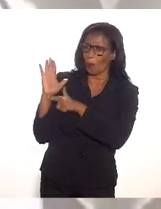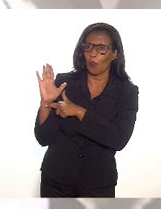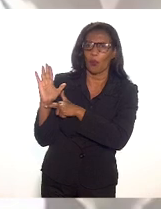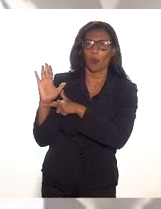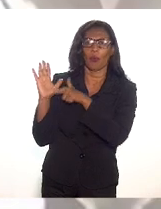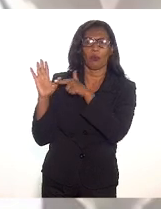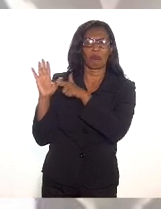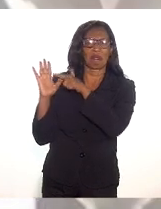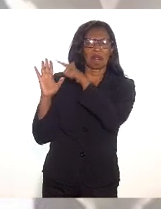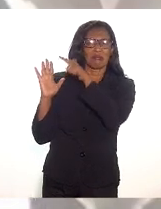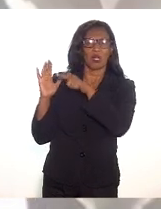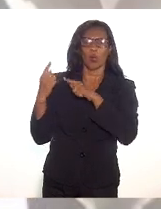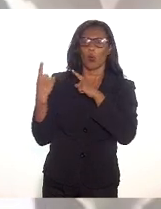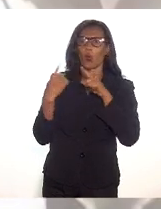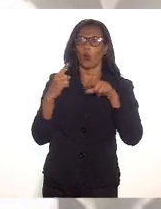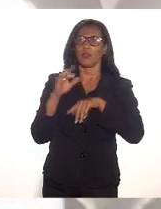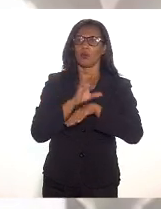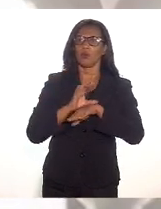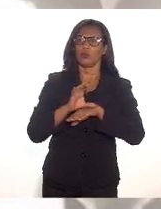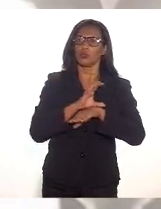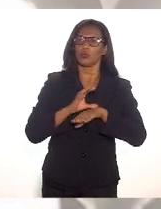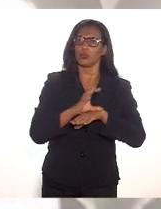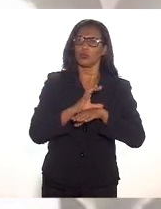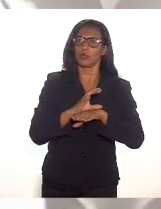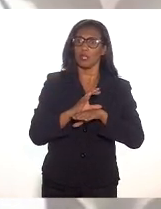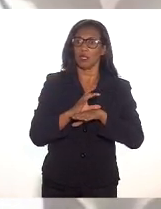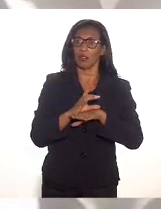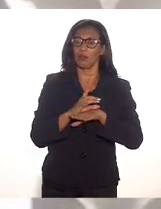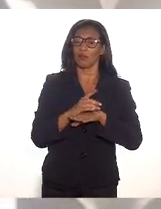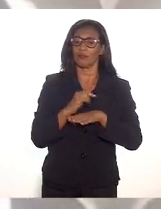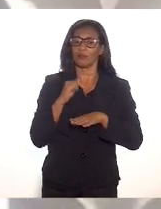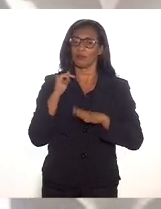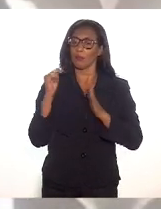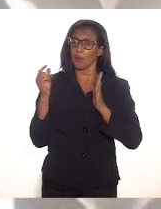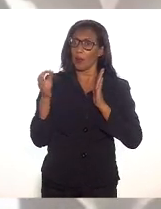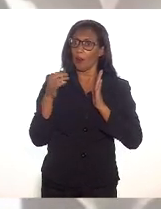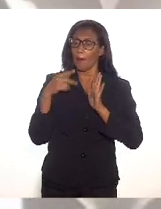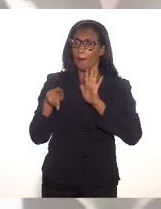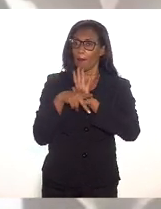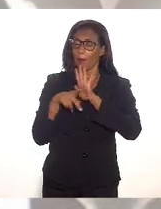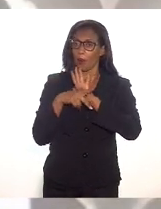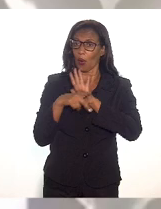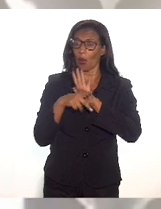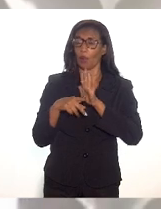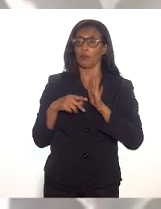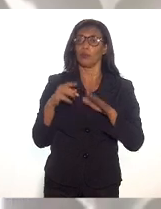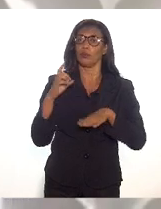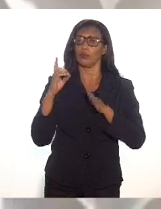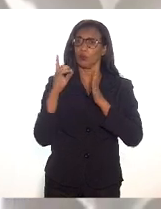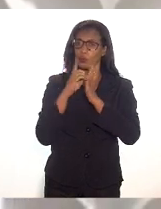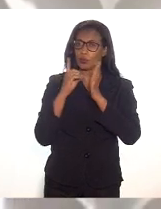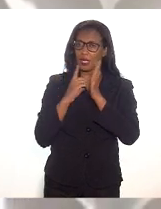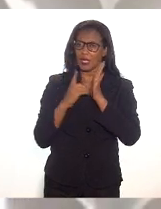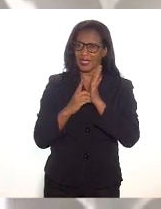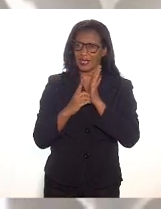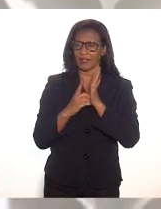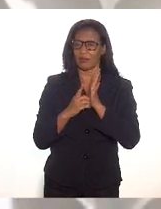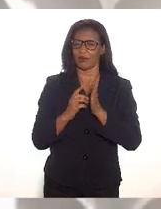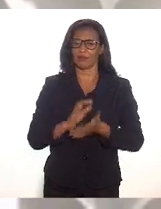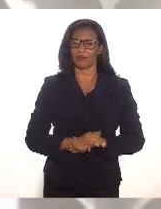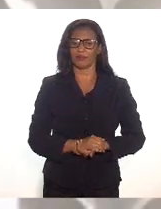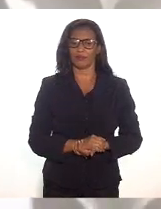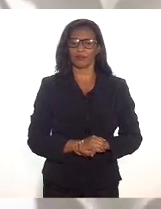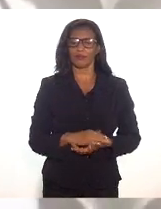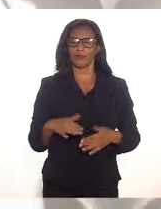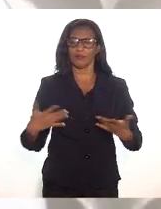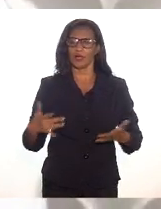diversos atos inconstitucionais na elaboração do decreto que consolidou o regime de recuperação fiscal.